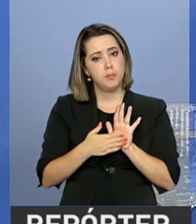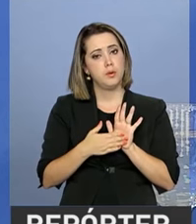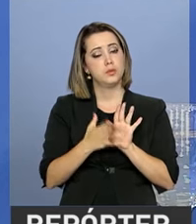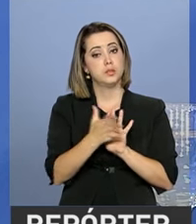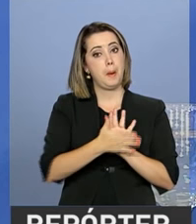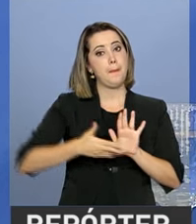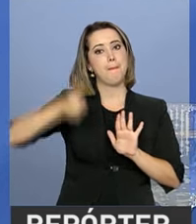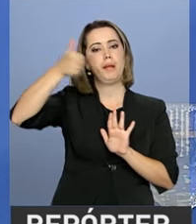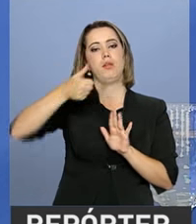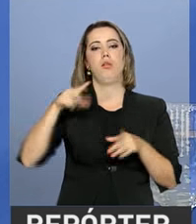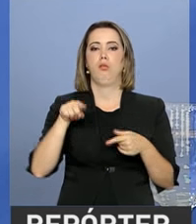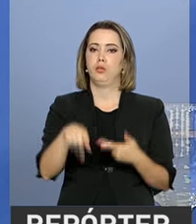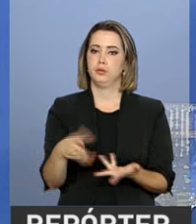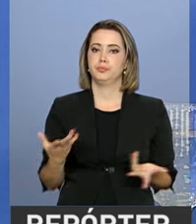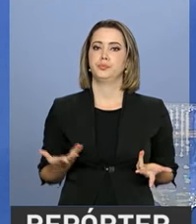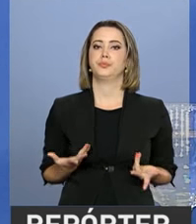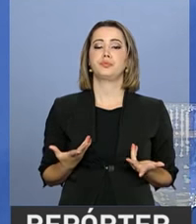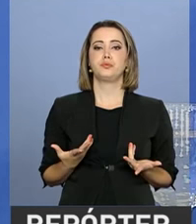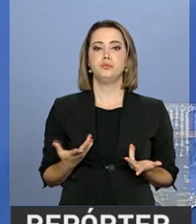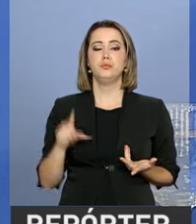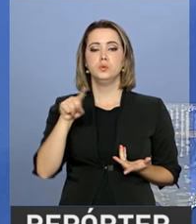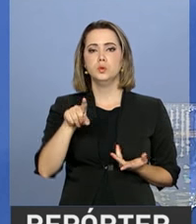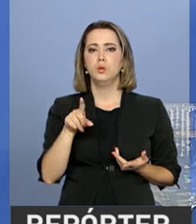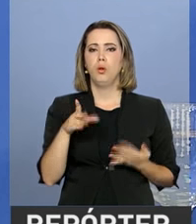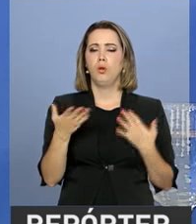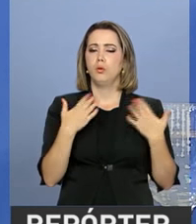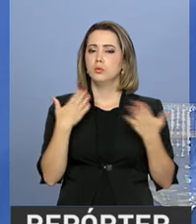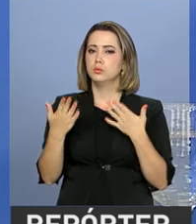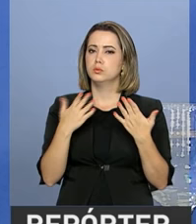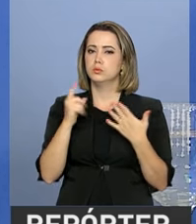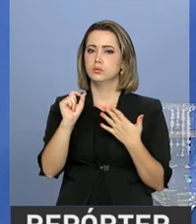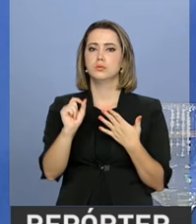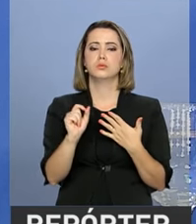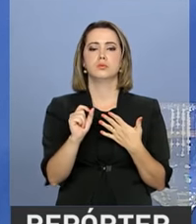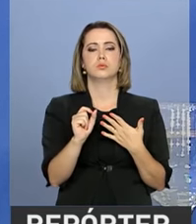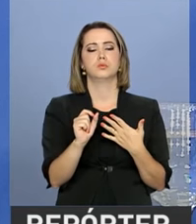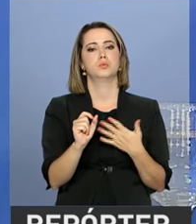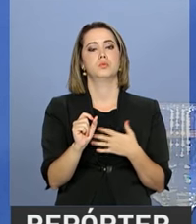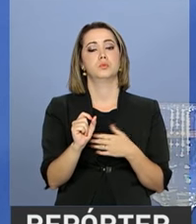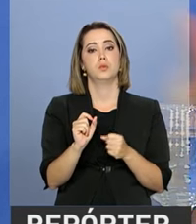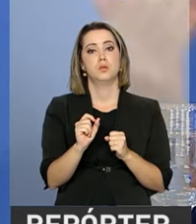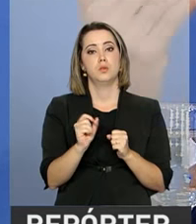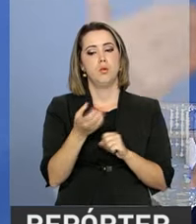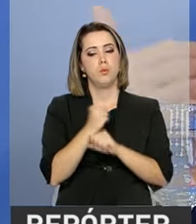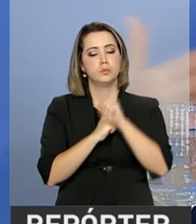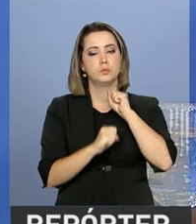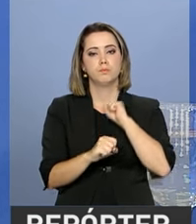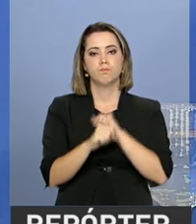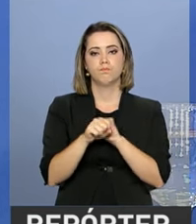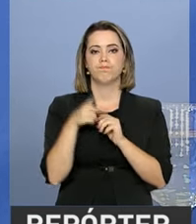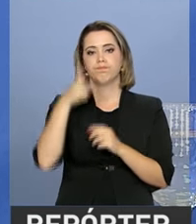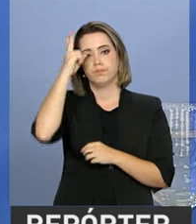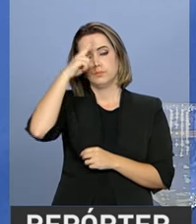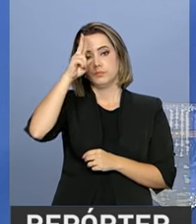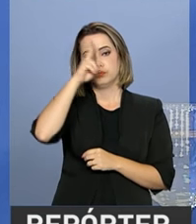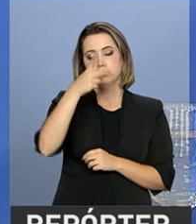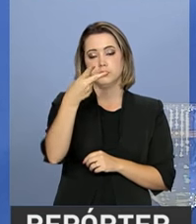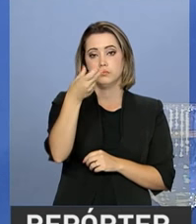substancial em relação os últimos anos lembrando